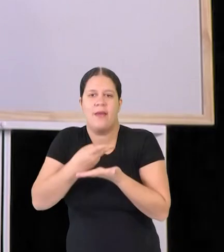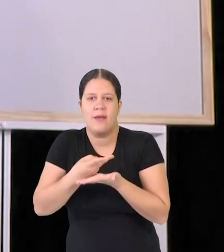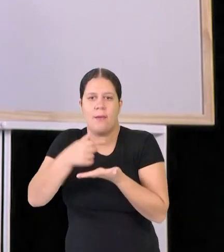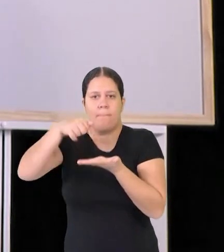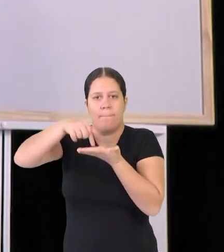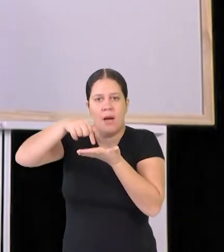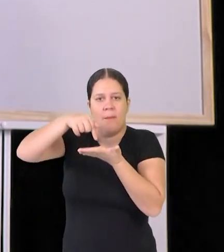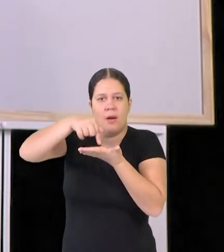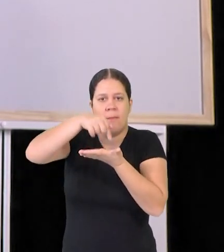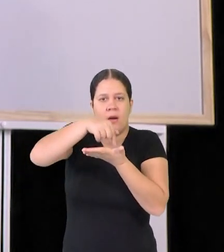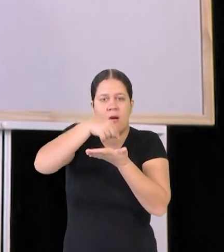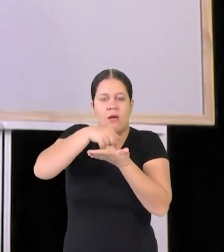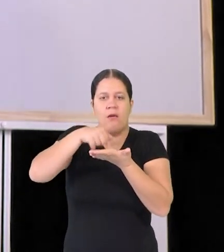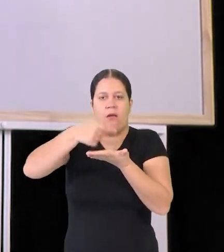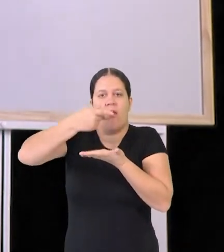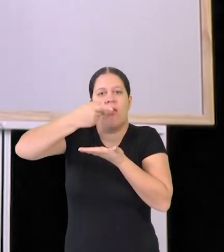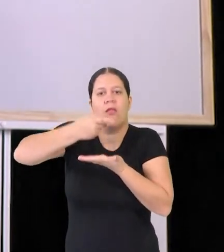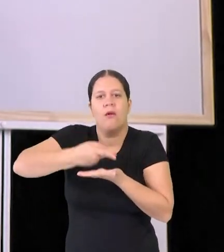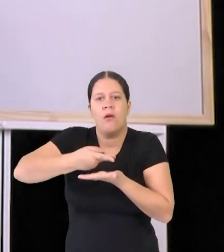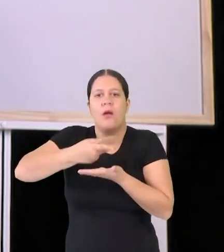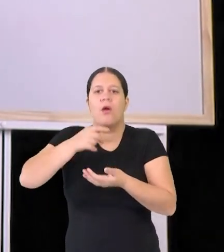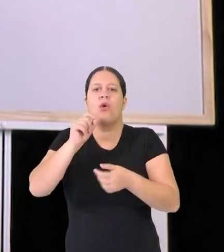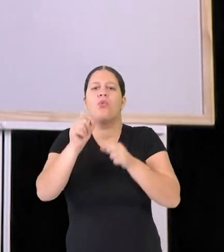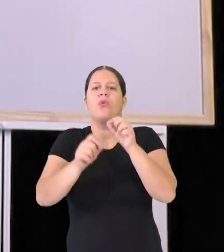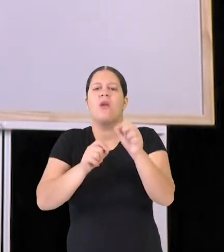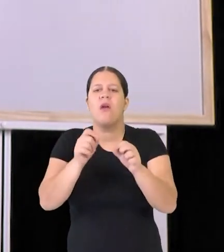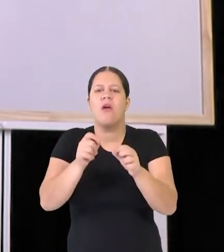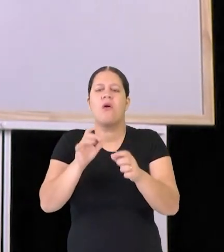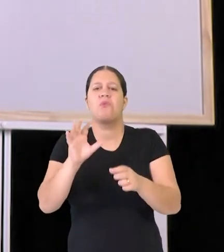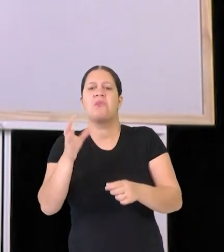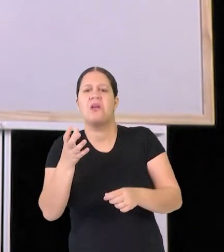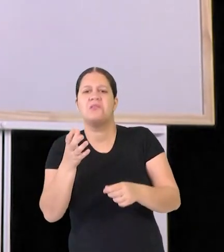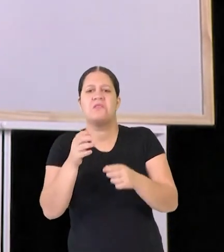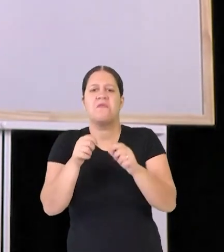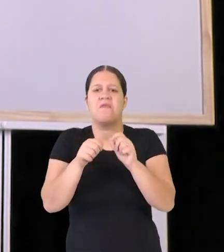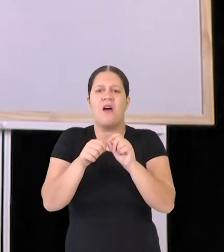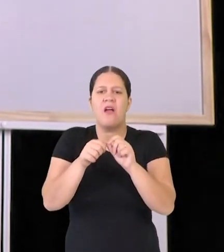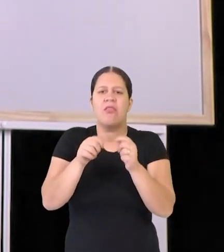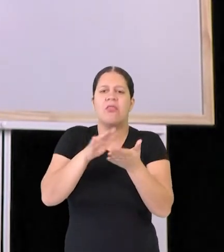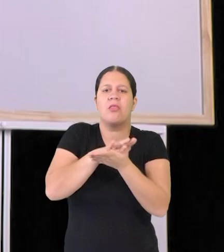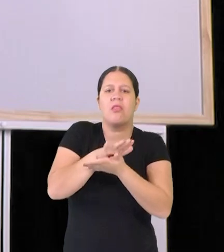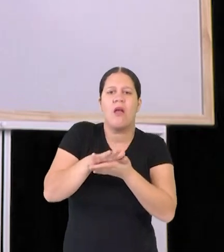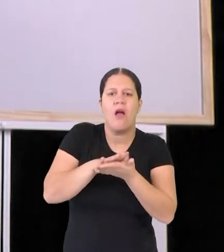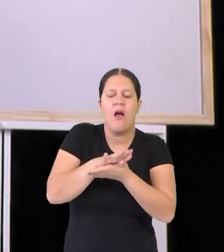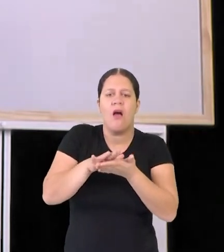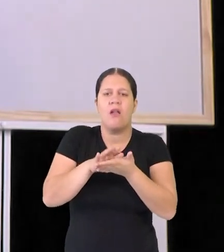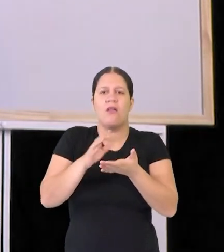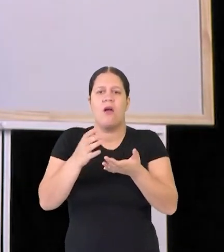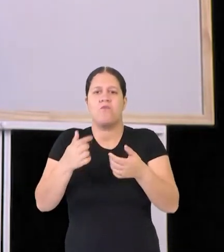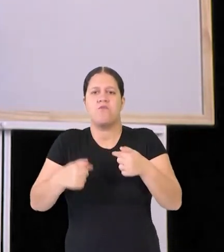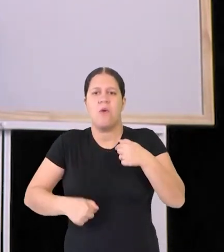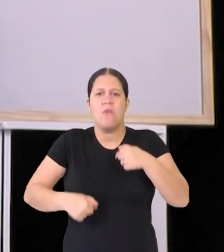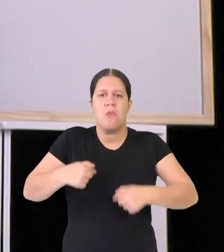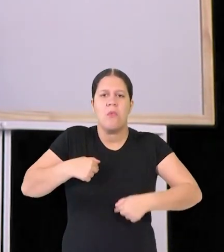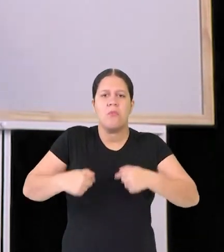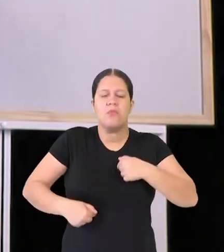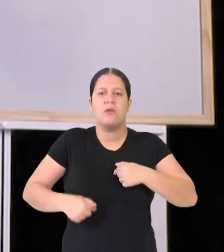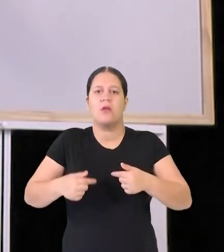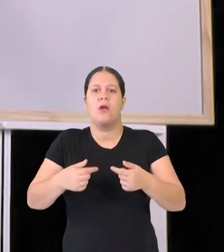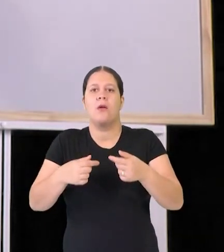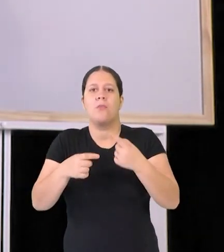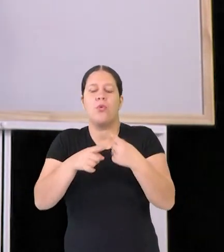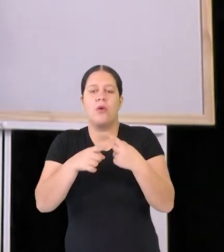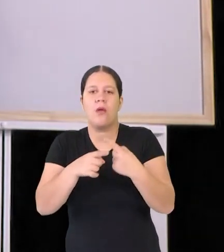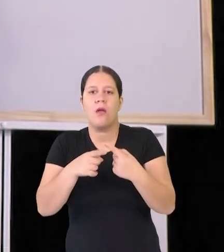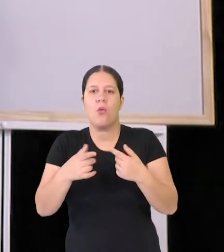prego, certo? O que é que acontece? Por que aquela pessoa não está se ferindo? É porque a pele dela tem uma